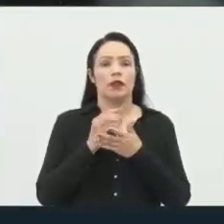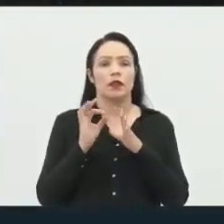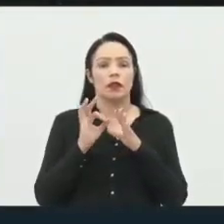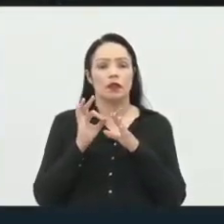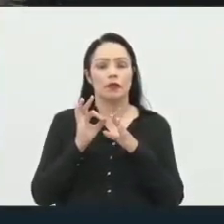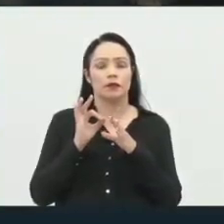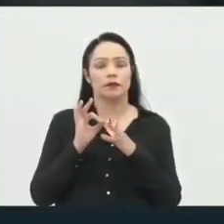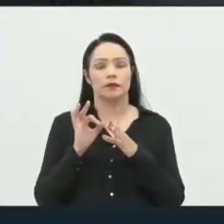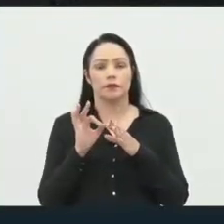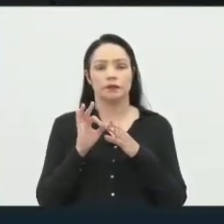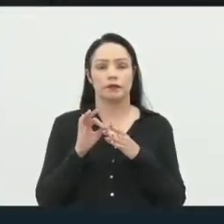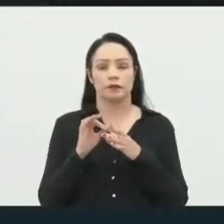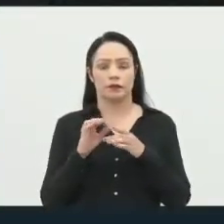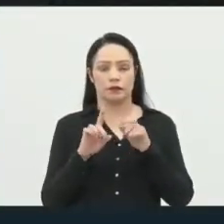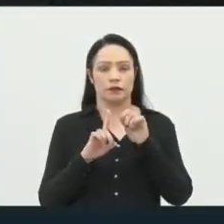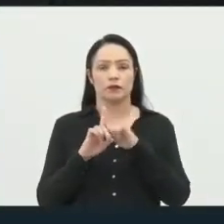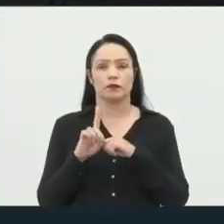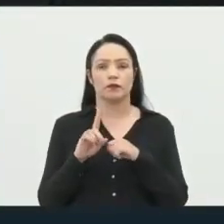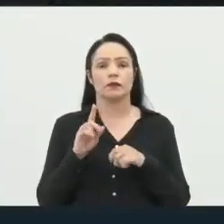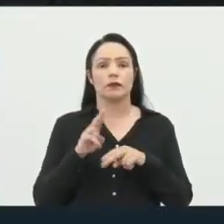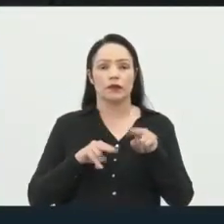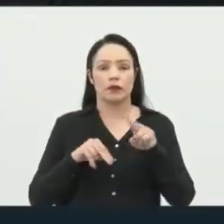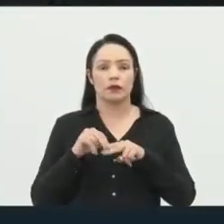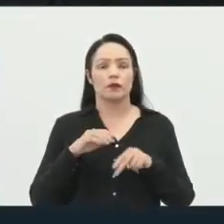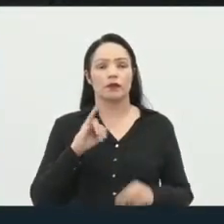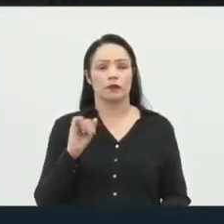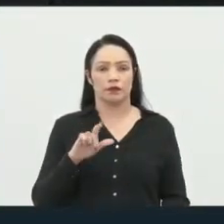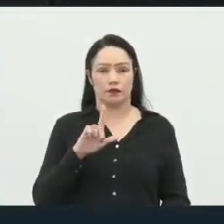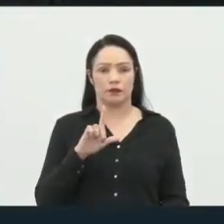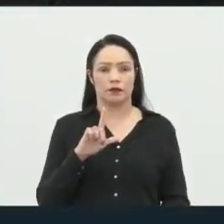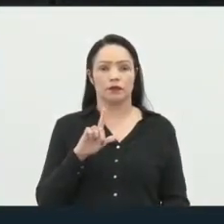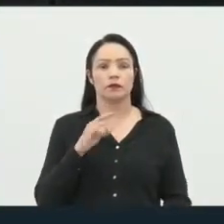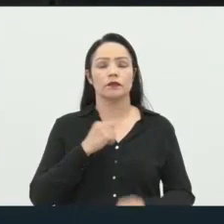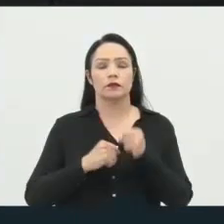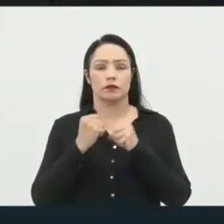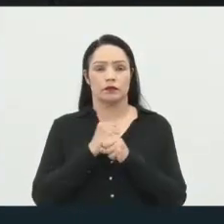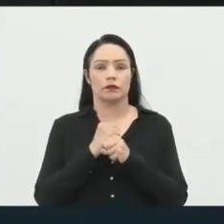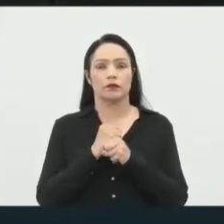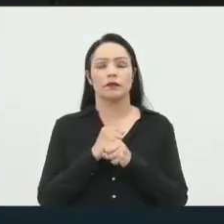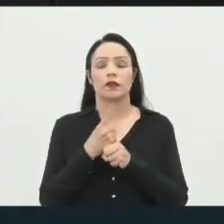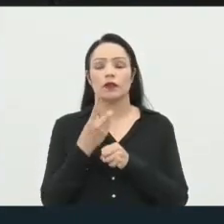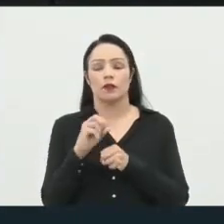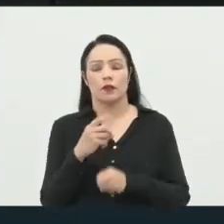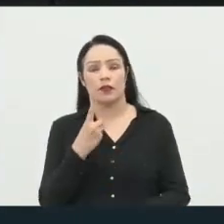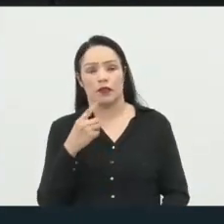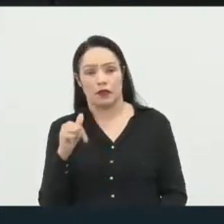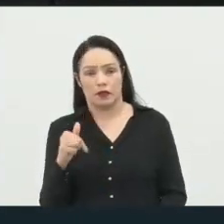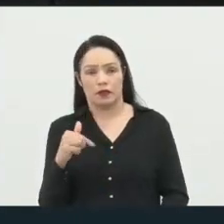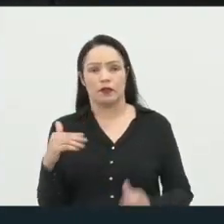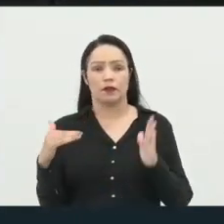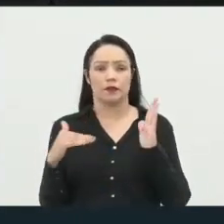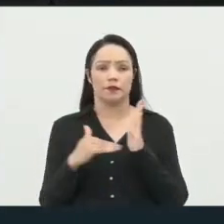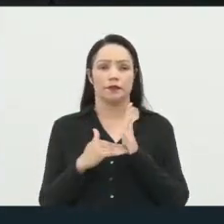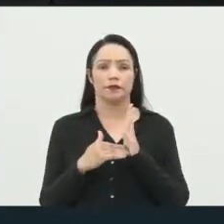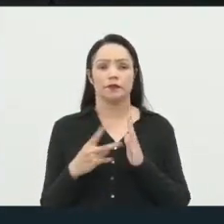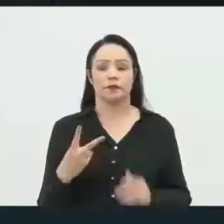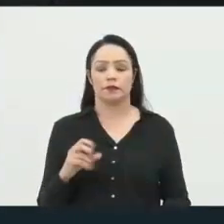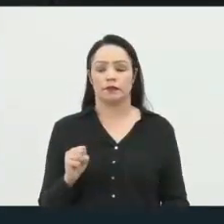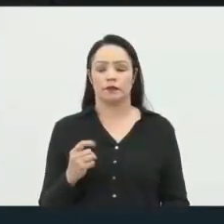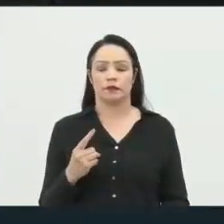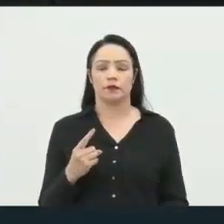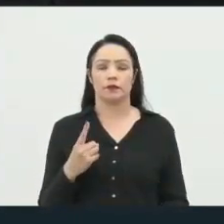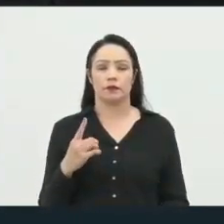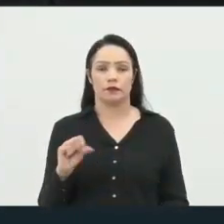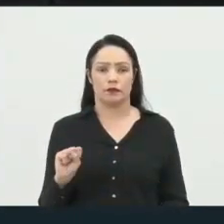de junho e o mês de agosto daquele ano de 2017 e 2018 a controlou a